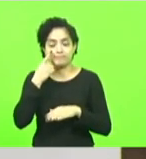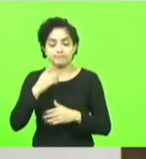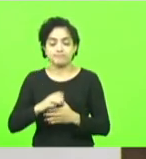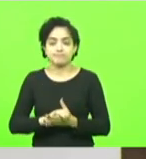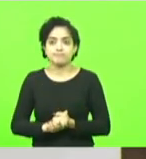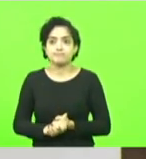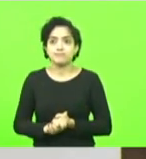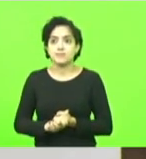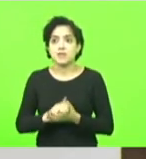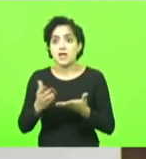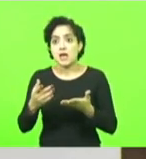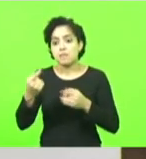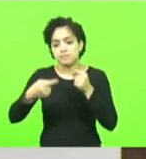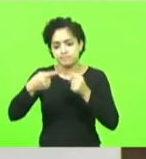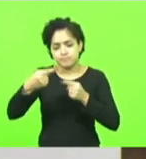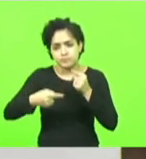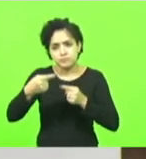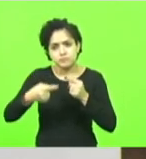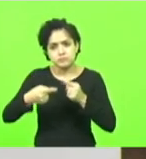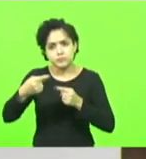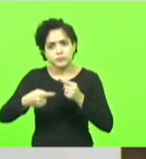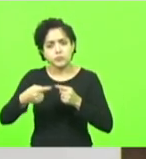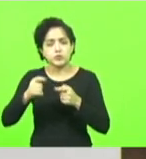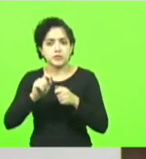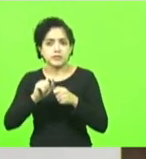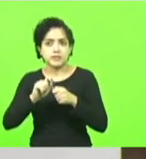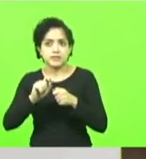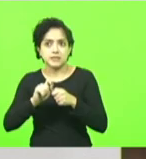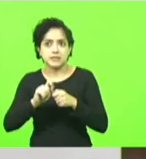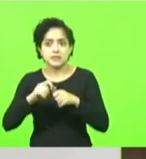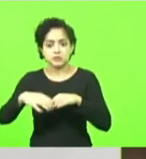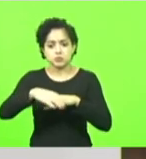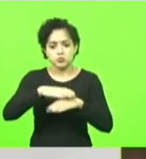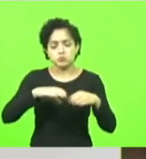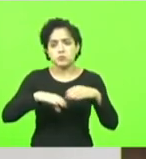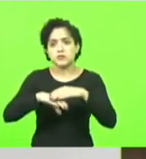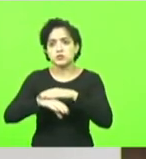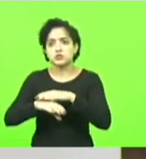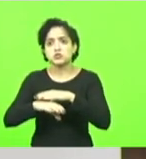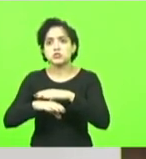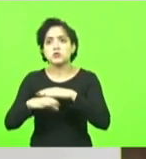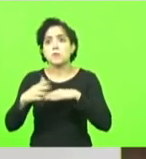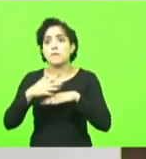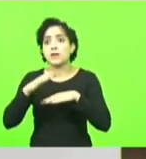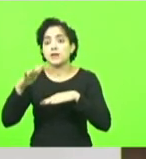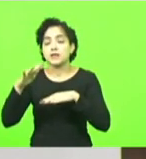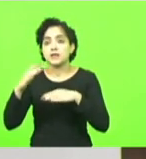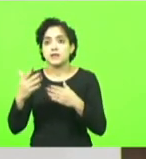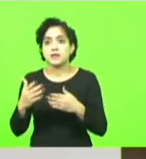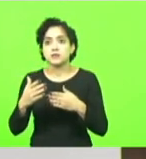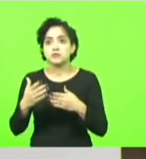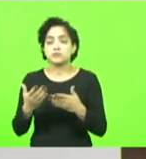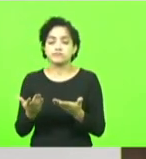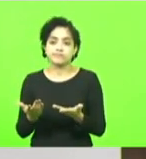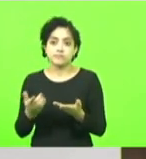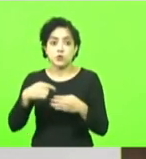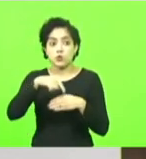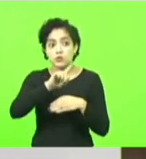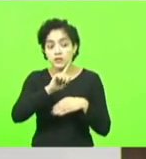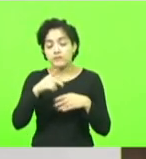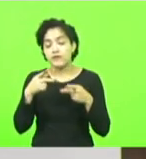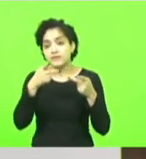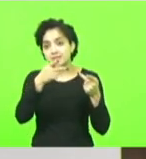Para fazer política é uma beleza. Sapatinho lustrado, só coloca o coturno quando vai